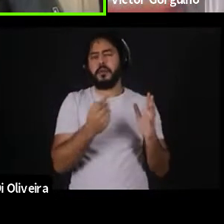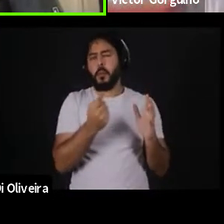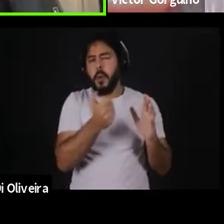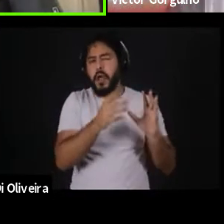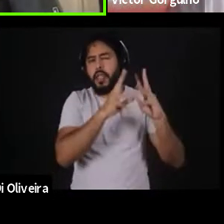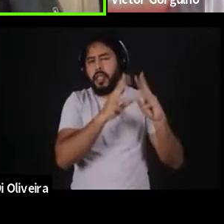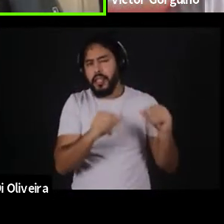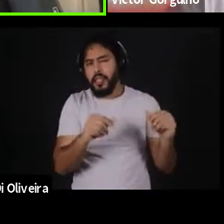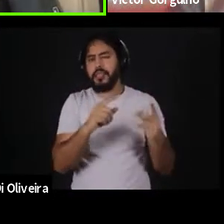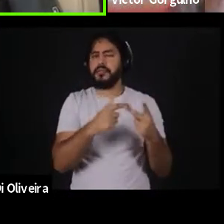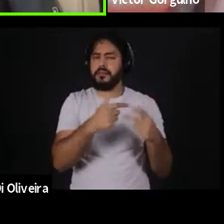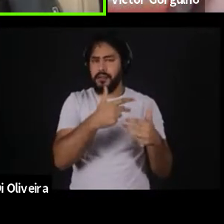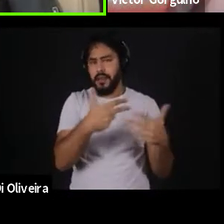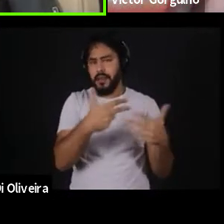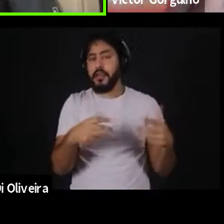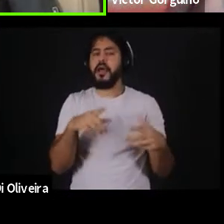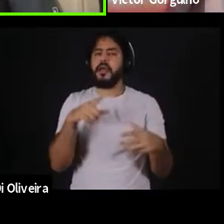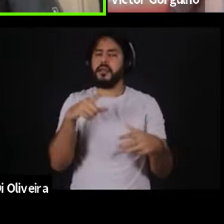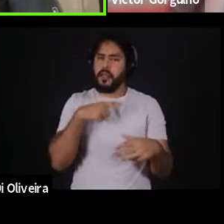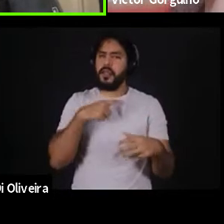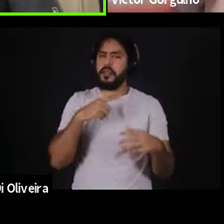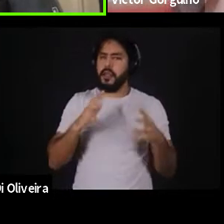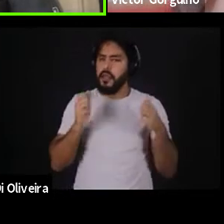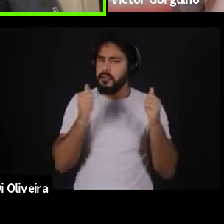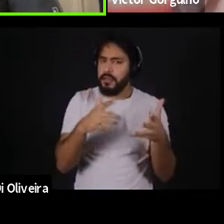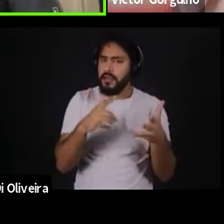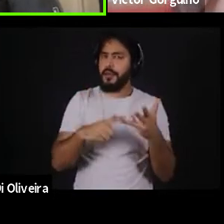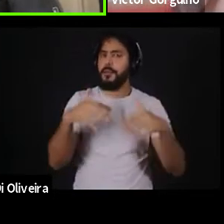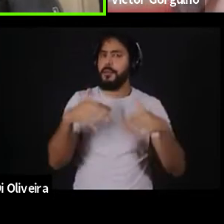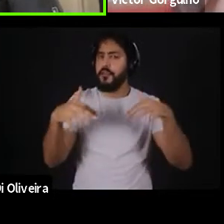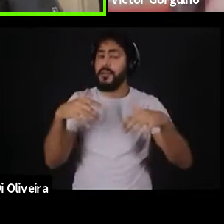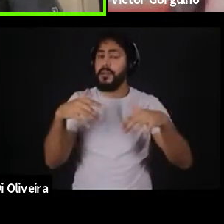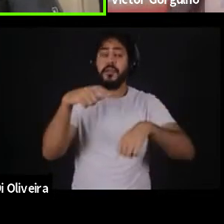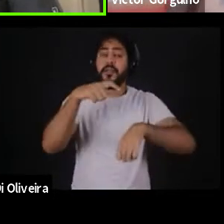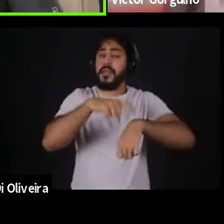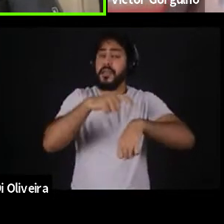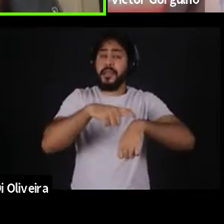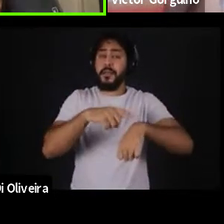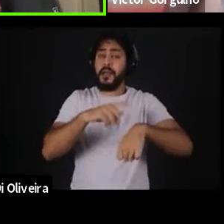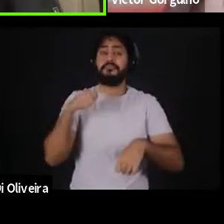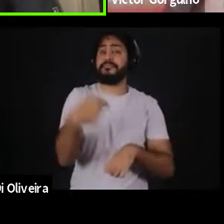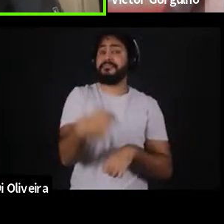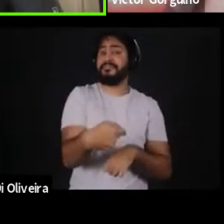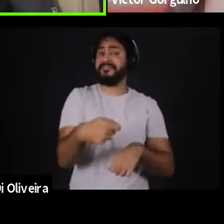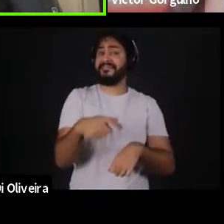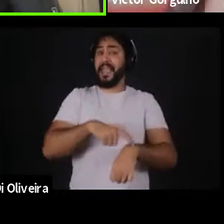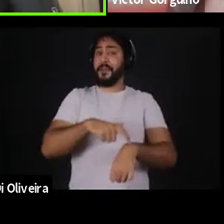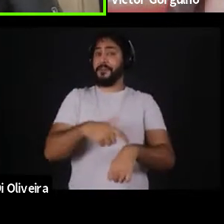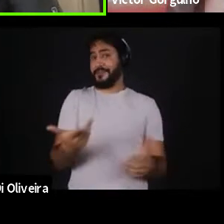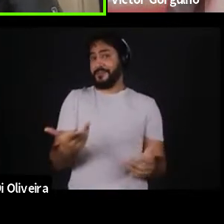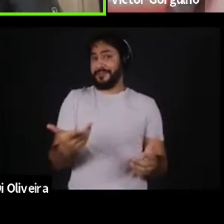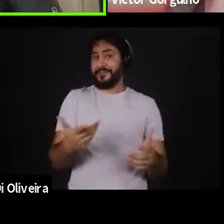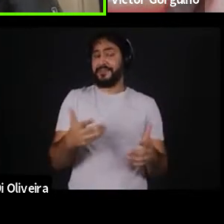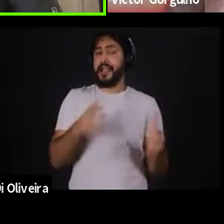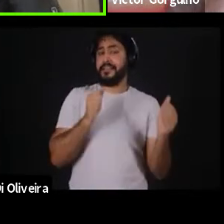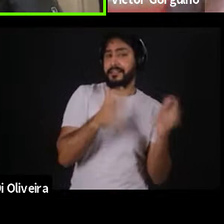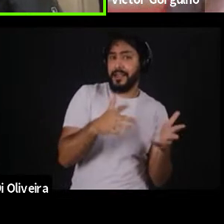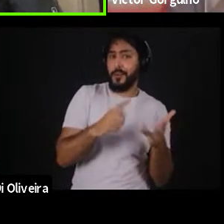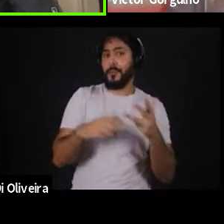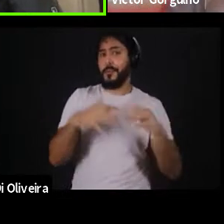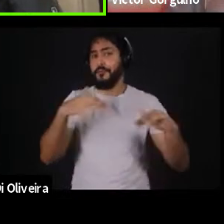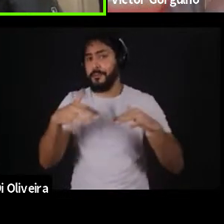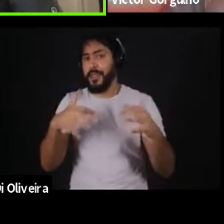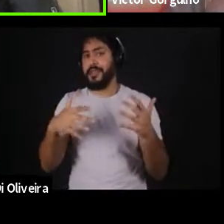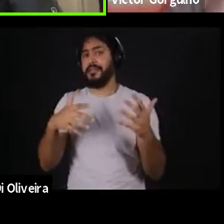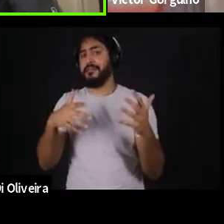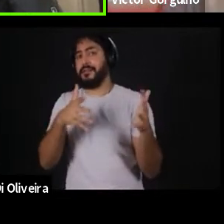ação, movimento. O tempo. Deve ser o nome que a gente dá para tudo isso, se for resolver. Sim. Mas é isso, vocês conseguiram fazer isso, é